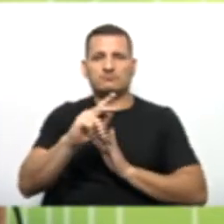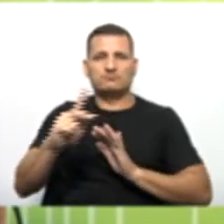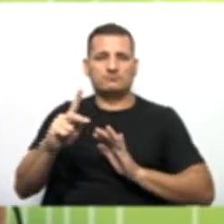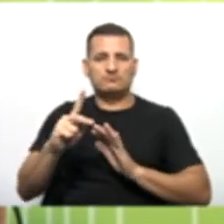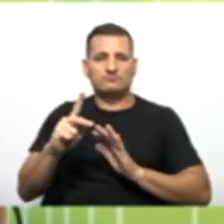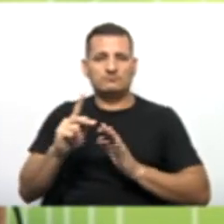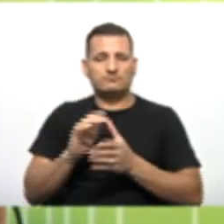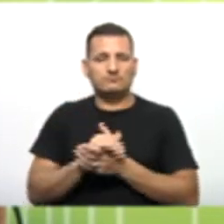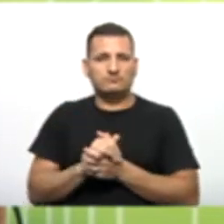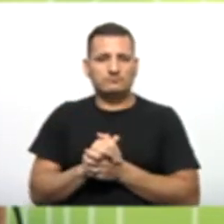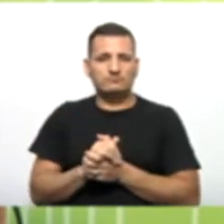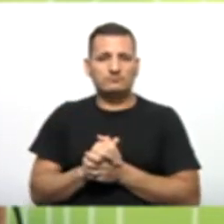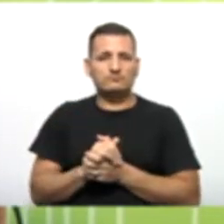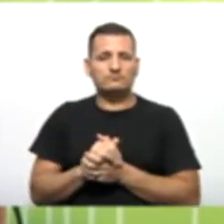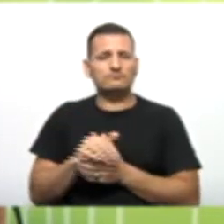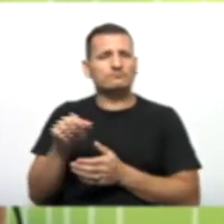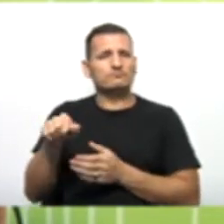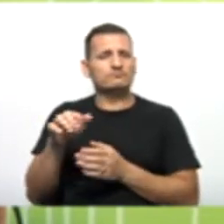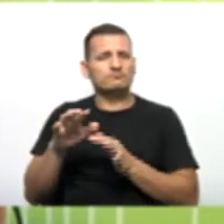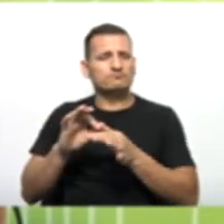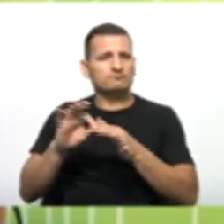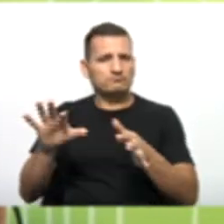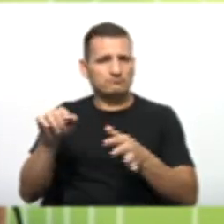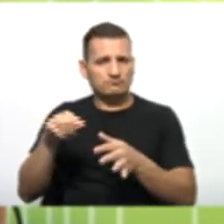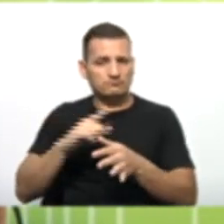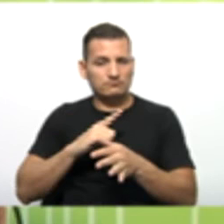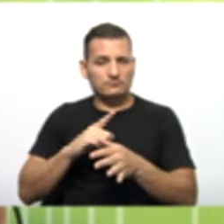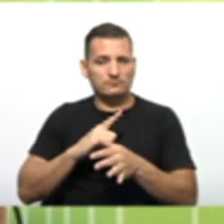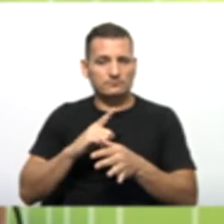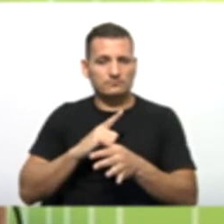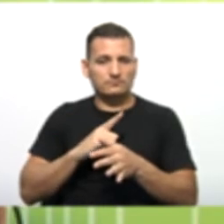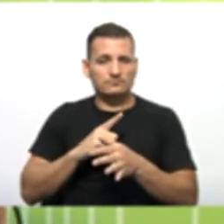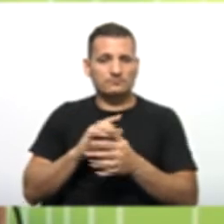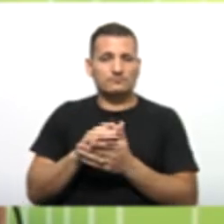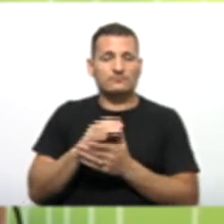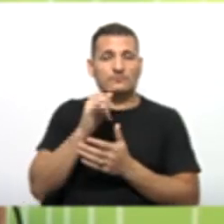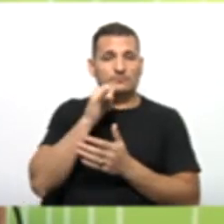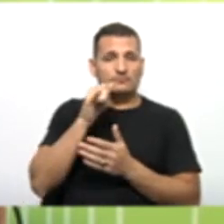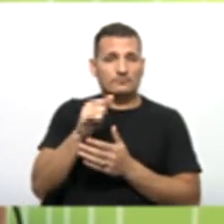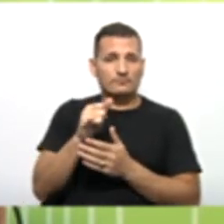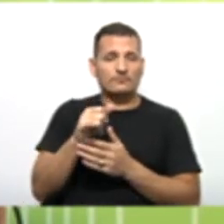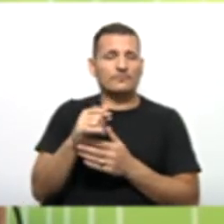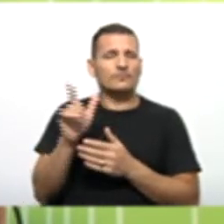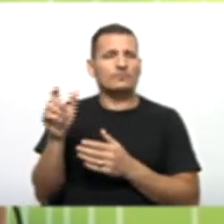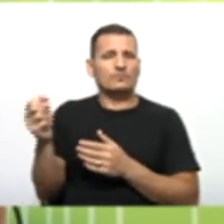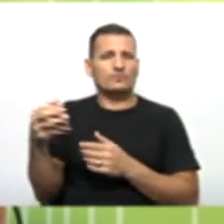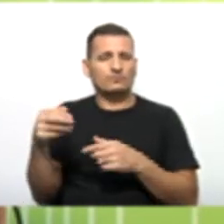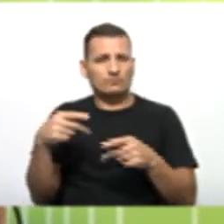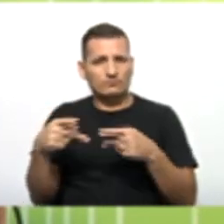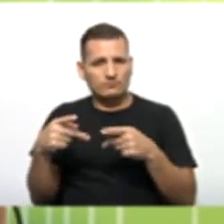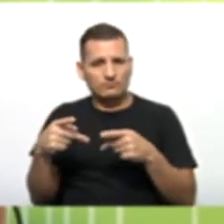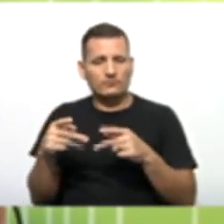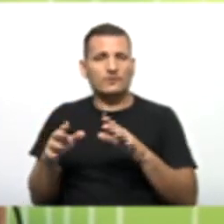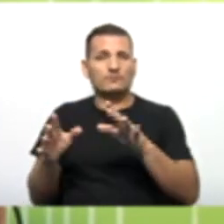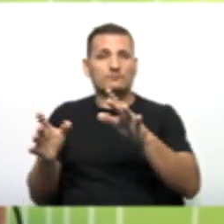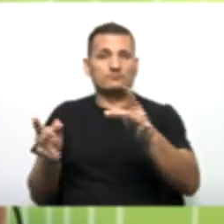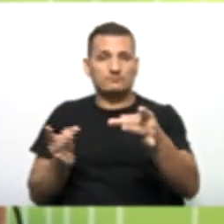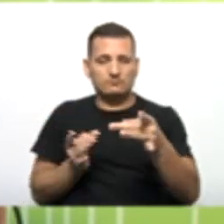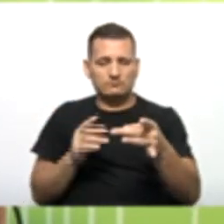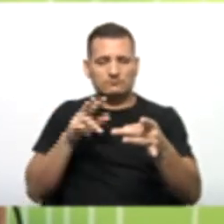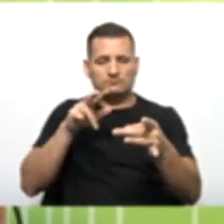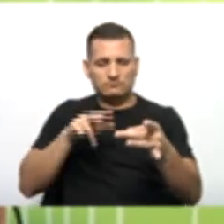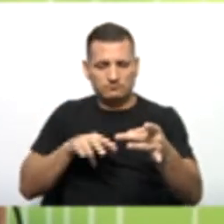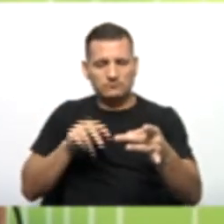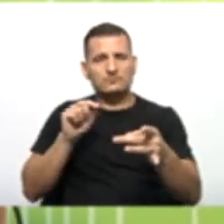que tudo isso estiver disponível, o que eu vou fazer? Quando eu tiver a necessidade de executar um novo projeto, eu vou olhar essa base